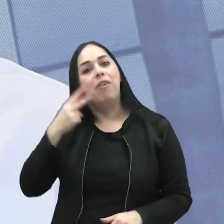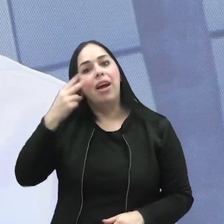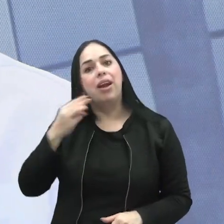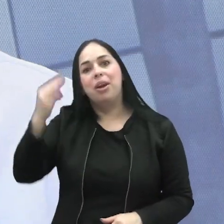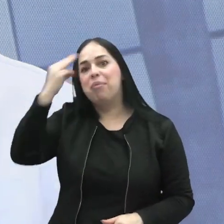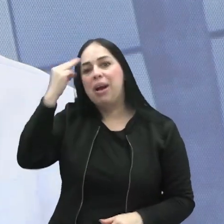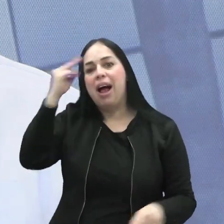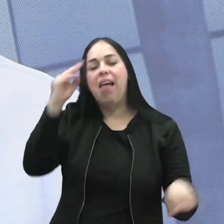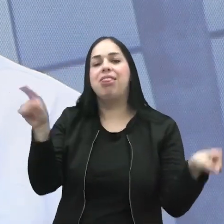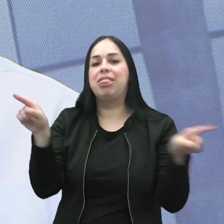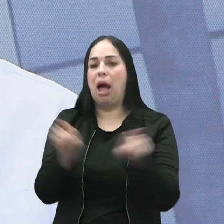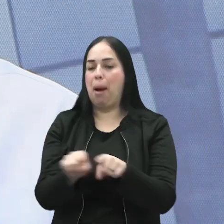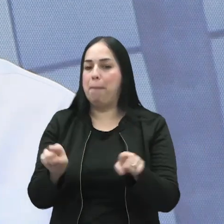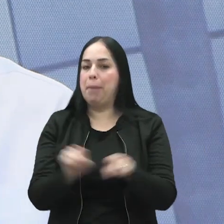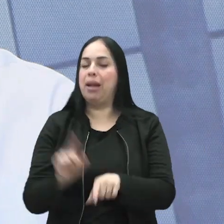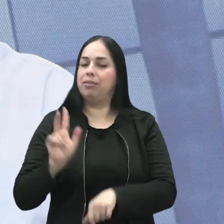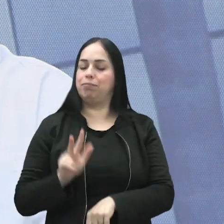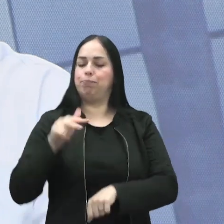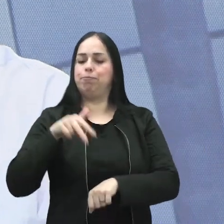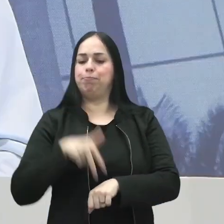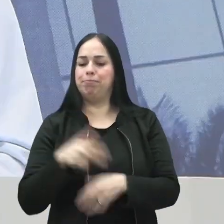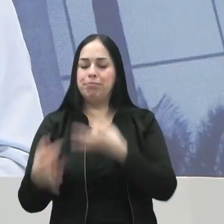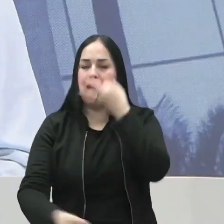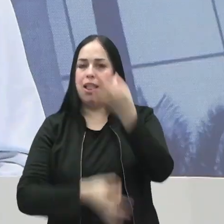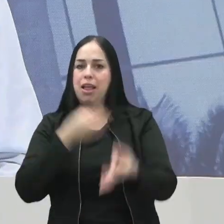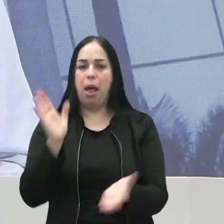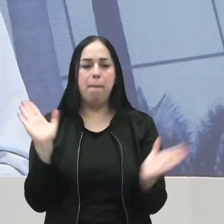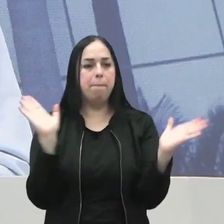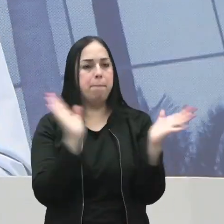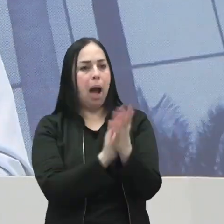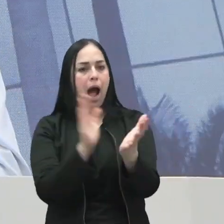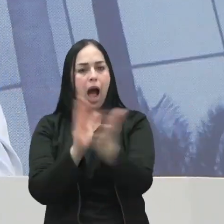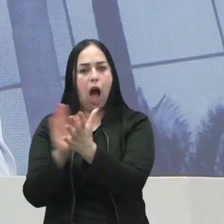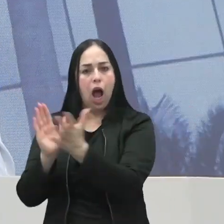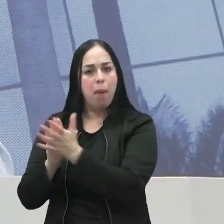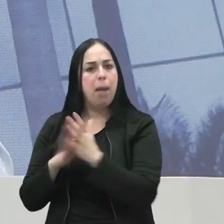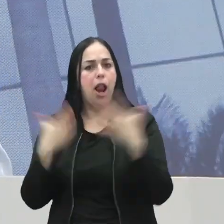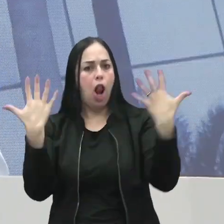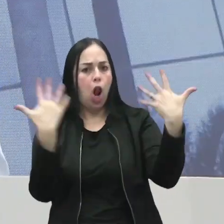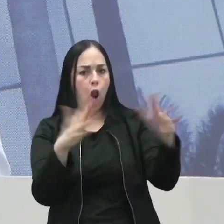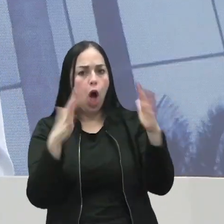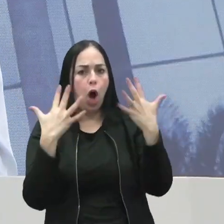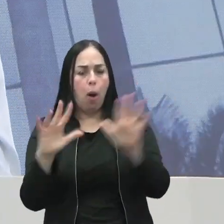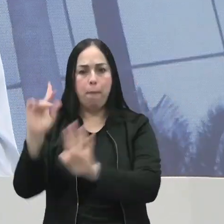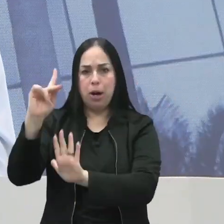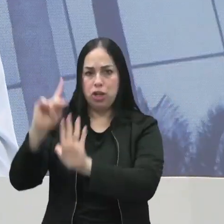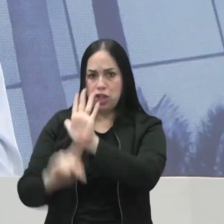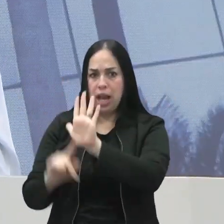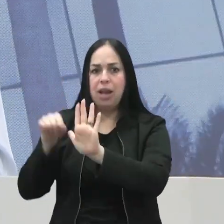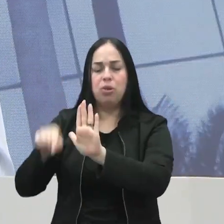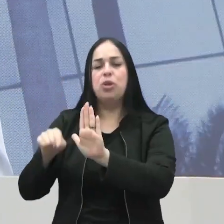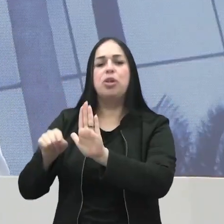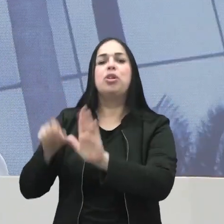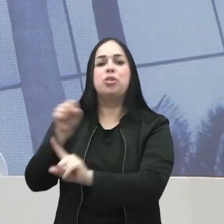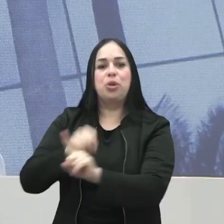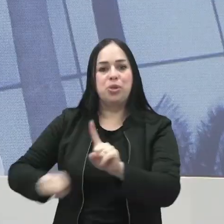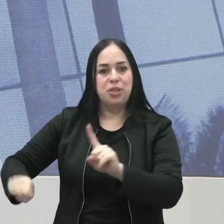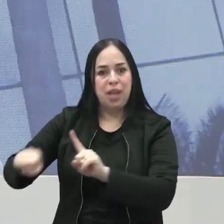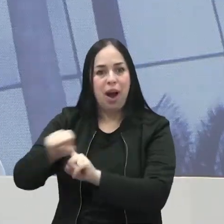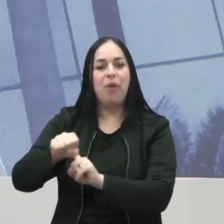Marcelo Garcia também fez uso da tribuna. Ele parabenizou um projeto social da Igreja do